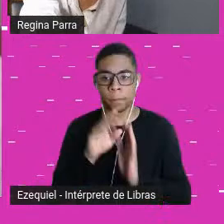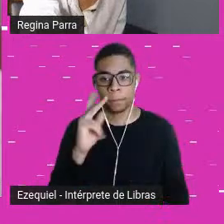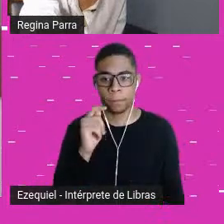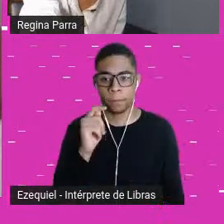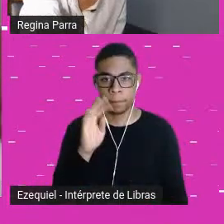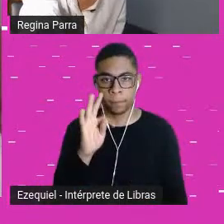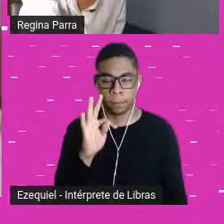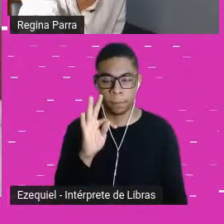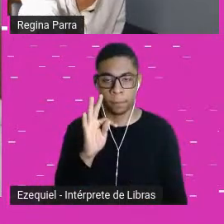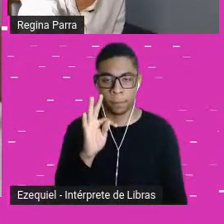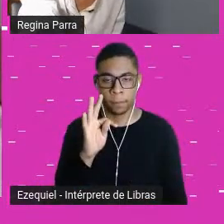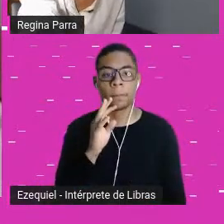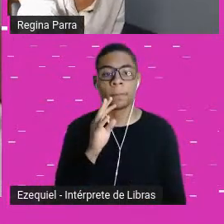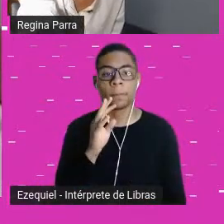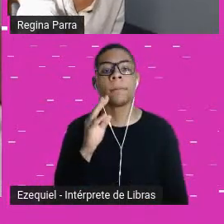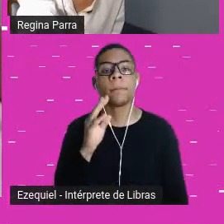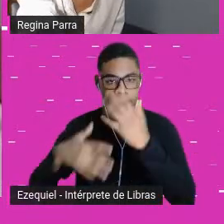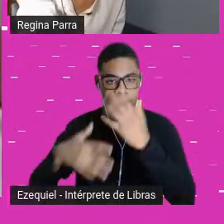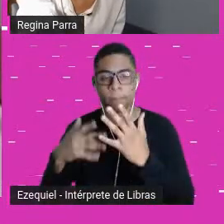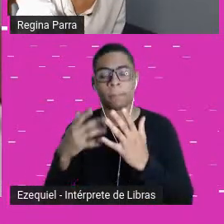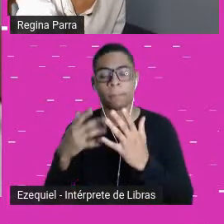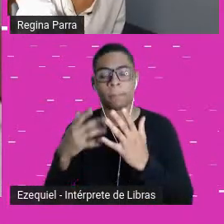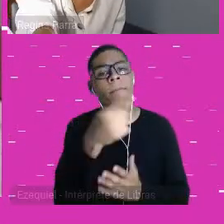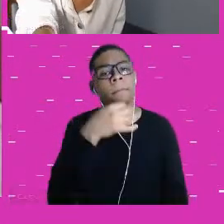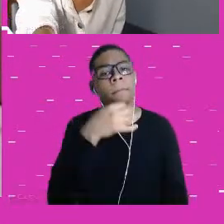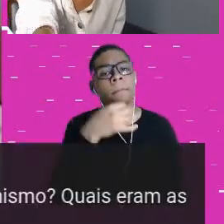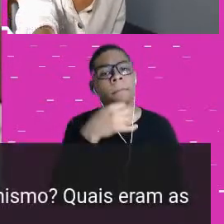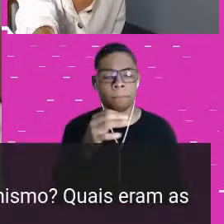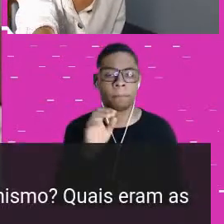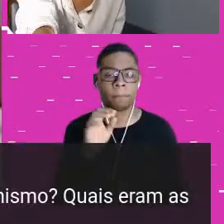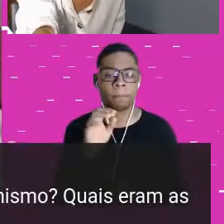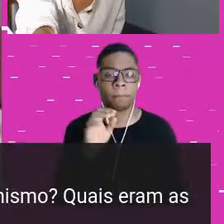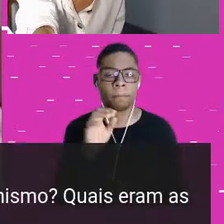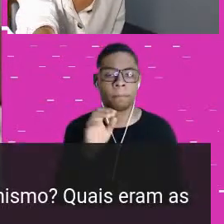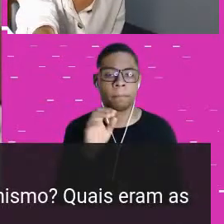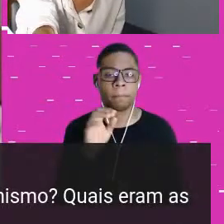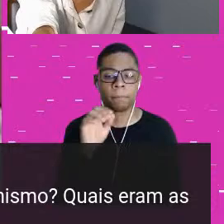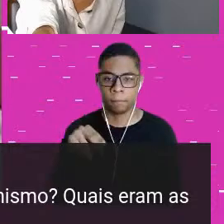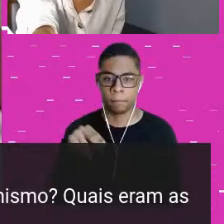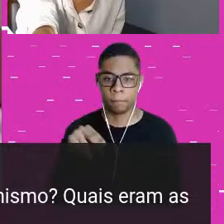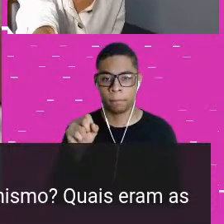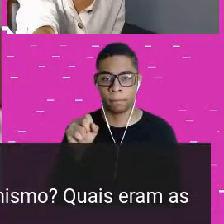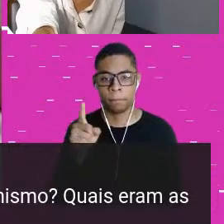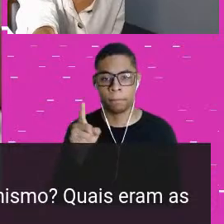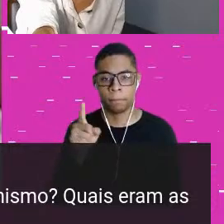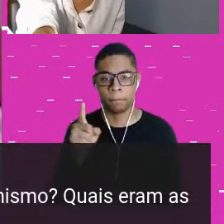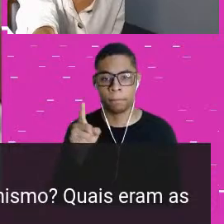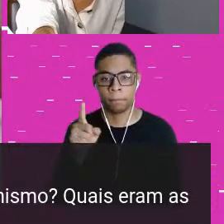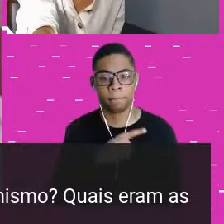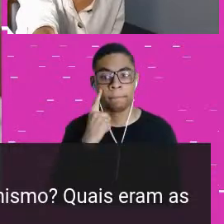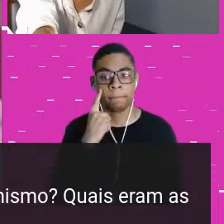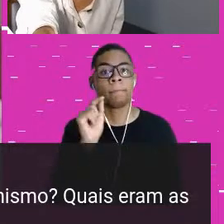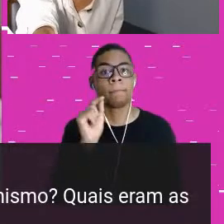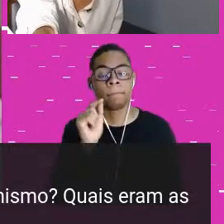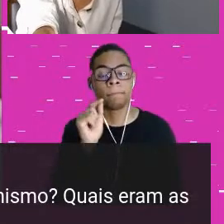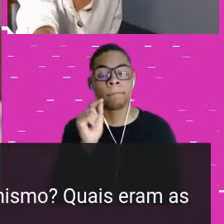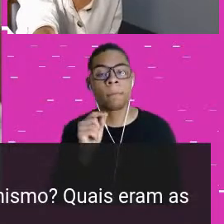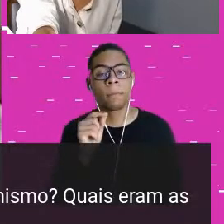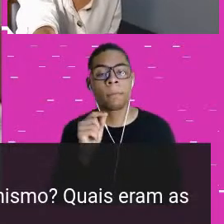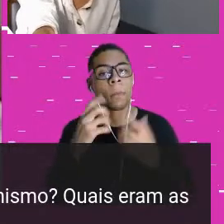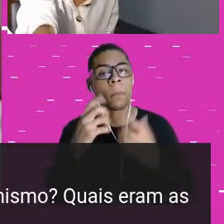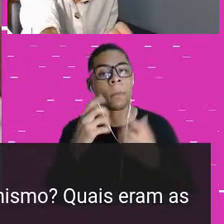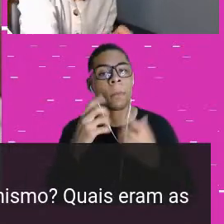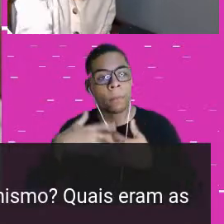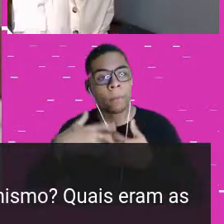Na opinião de vocês, Antunes tinha a intenção de discutir ou refletir sobre feminismo?